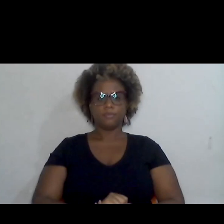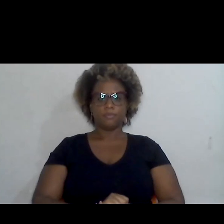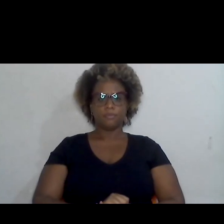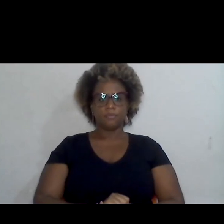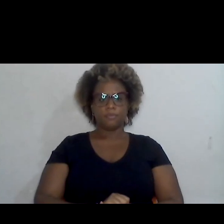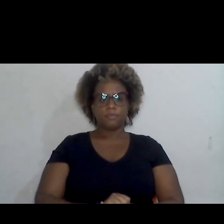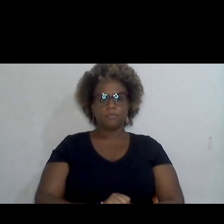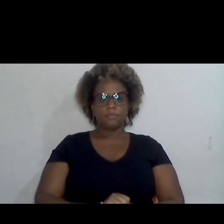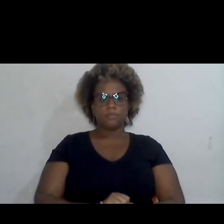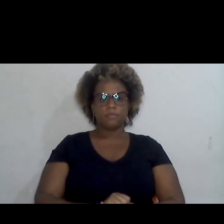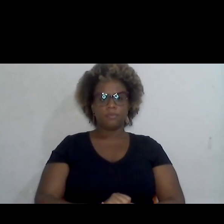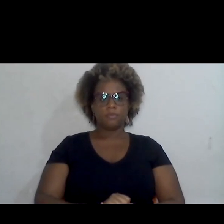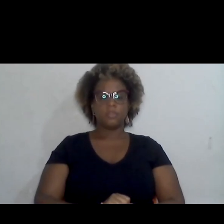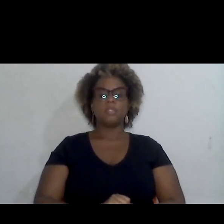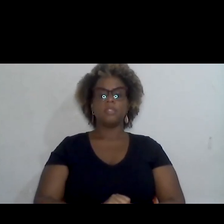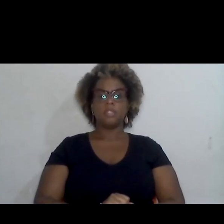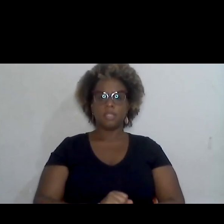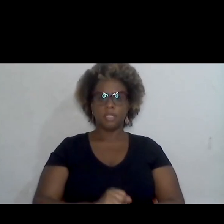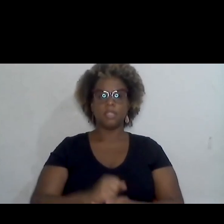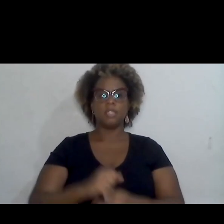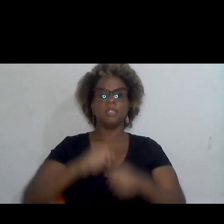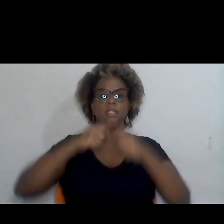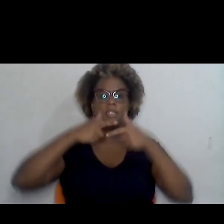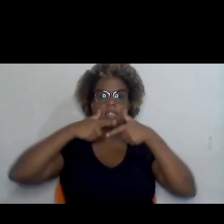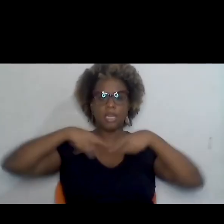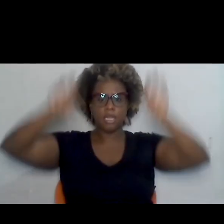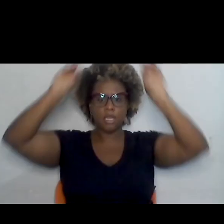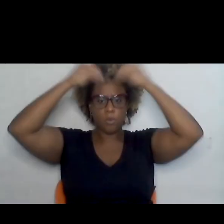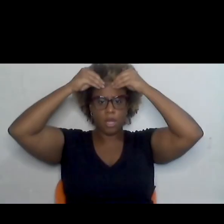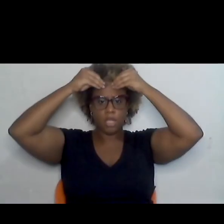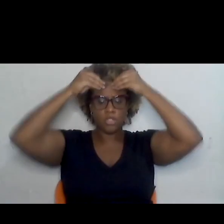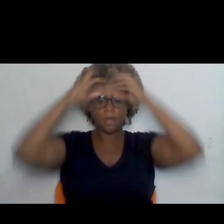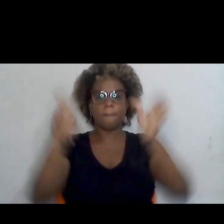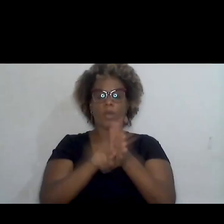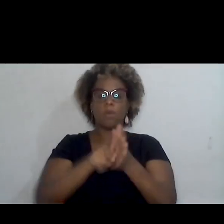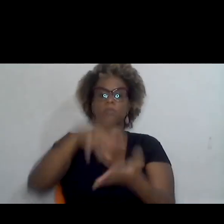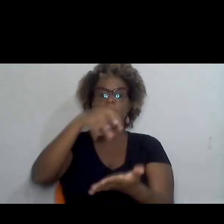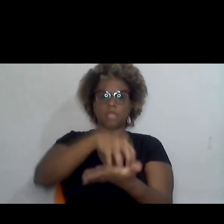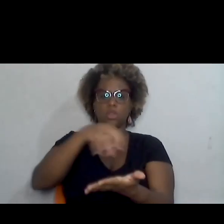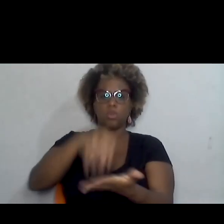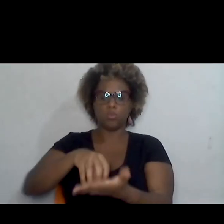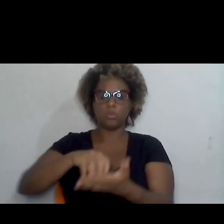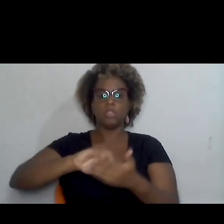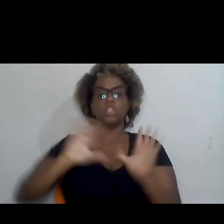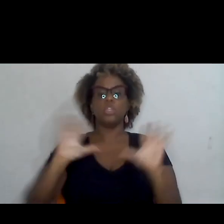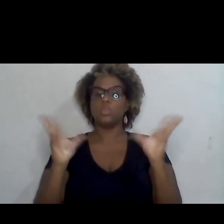Isso. Esse de linguagem... Para os setores, para todos os setores.